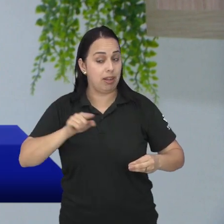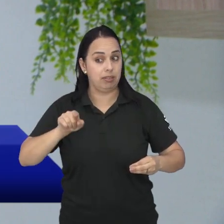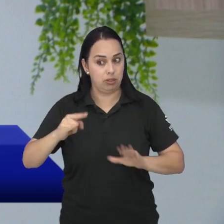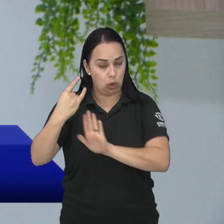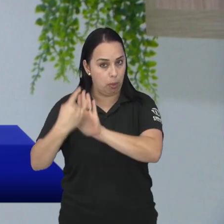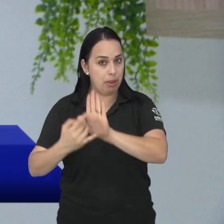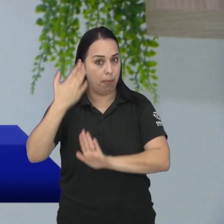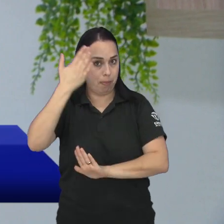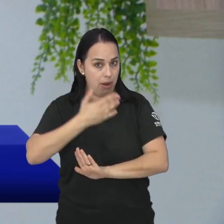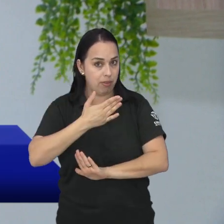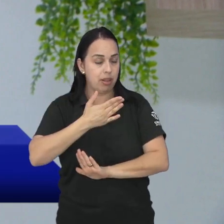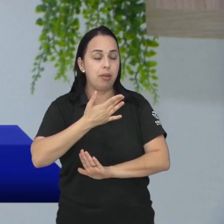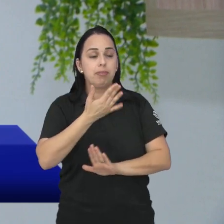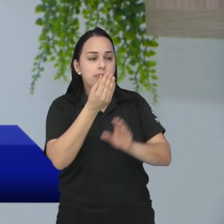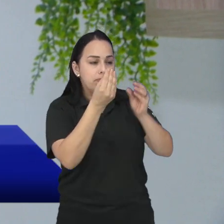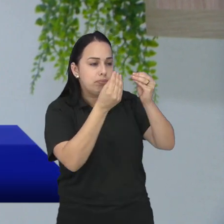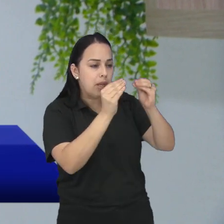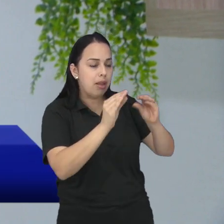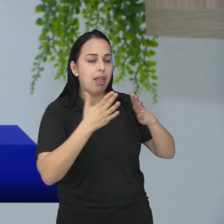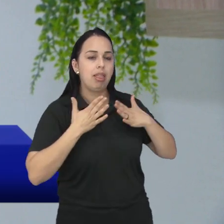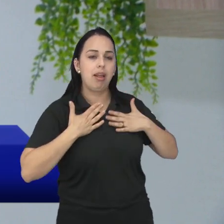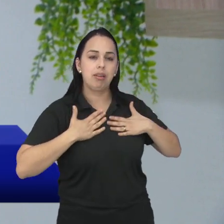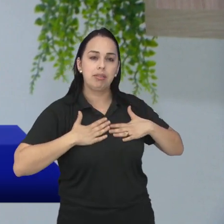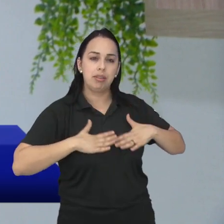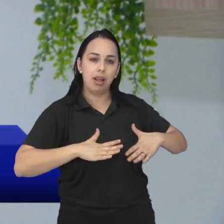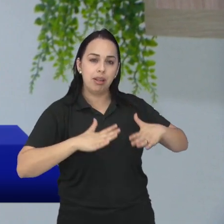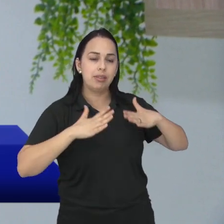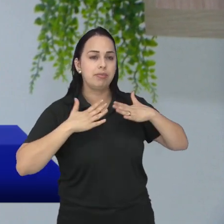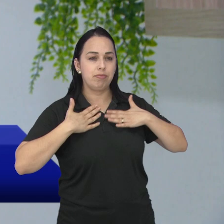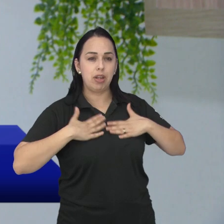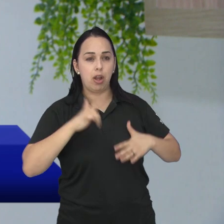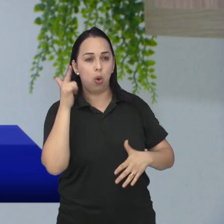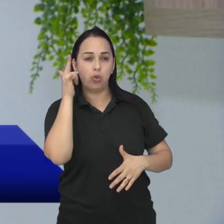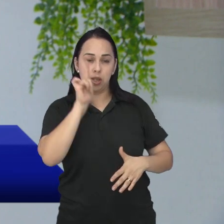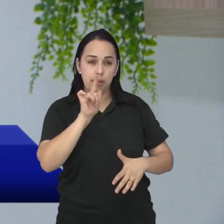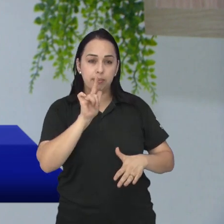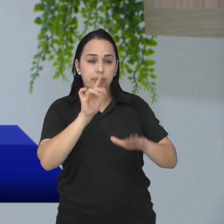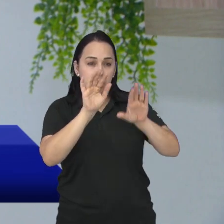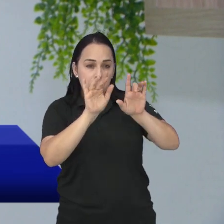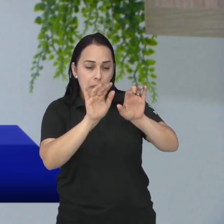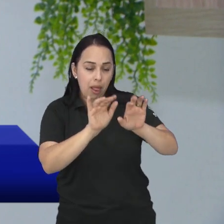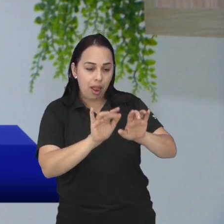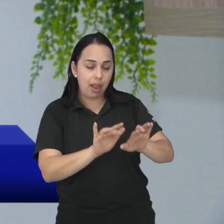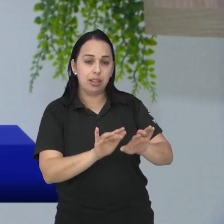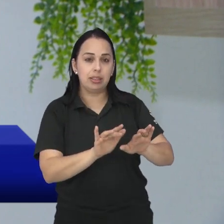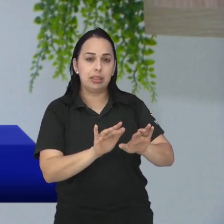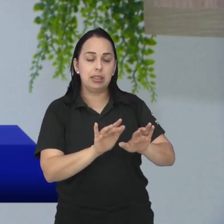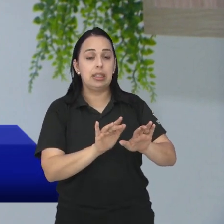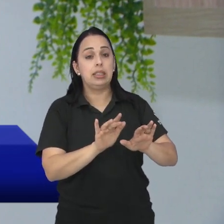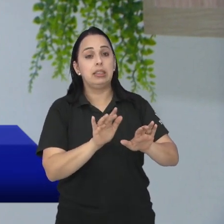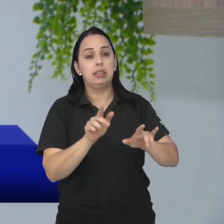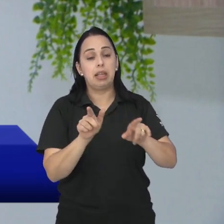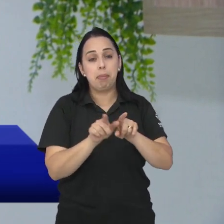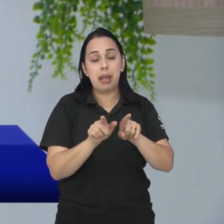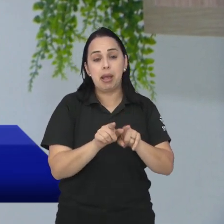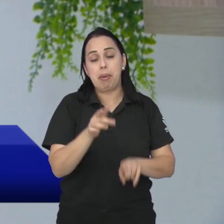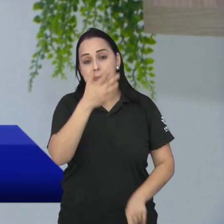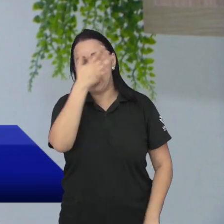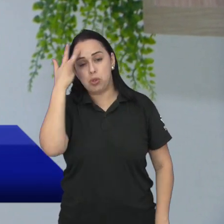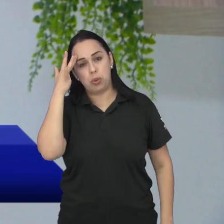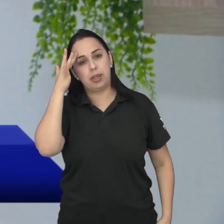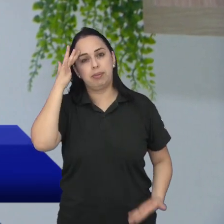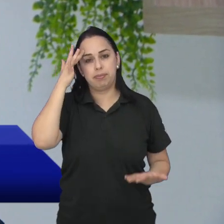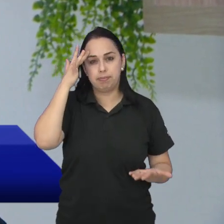que ele exista. E assim você vai ter tranquilidade, vai passar com a sua declaração certinho. E caso para alguma pessoa